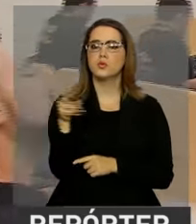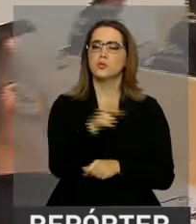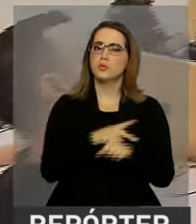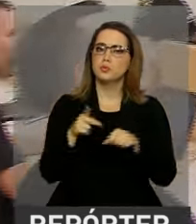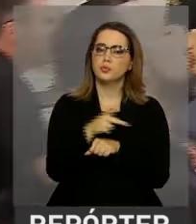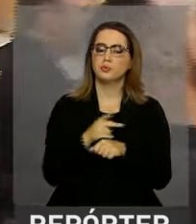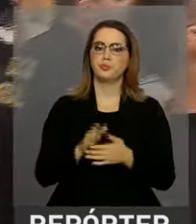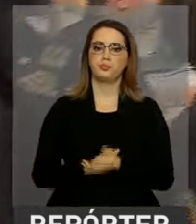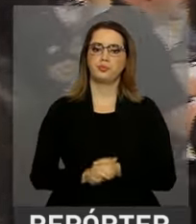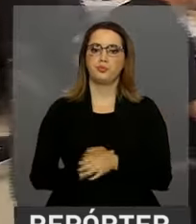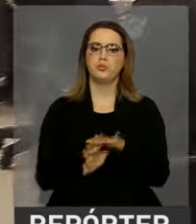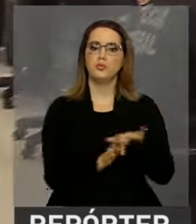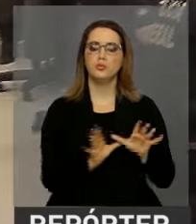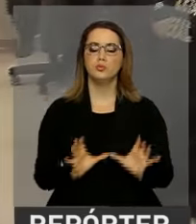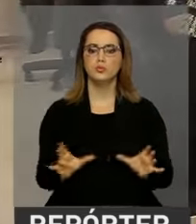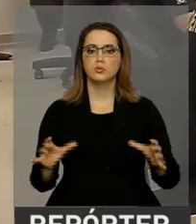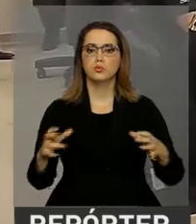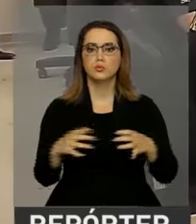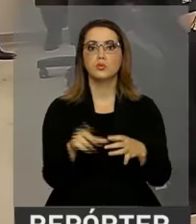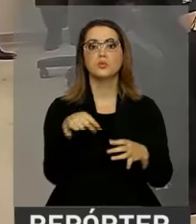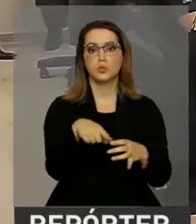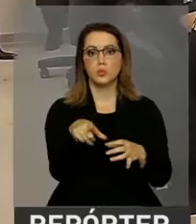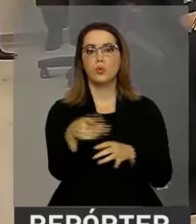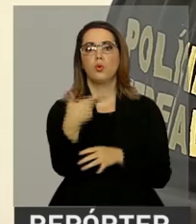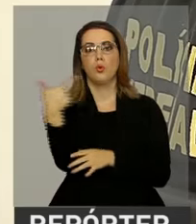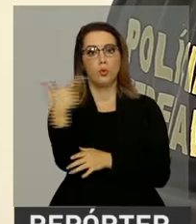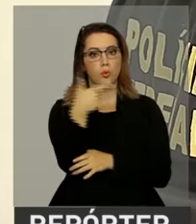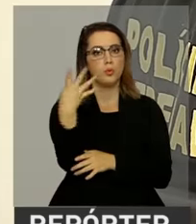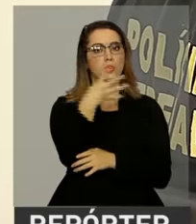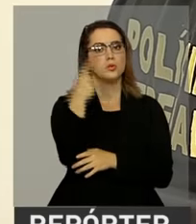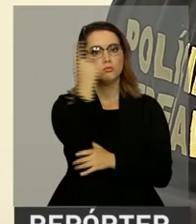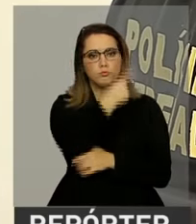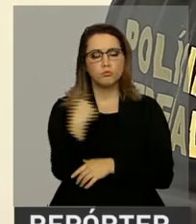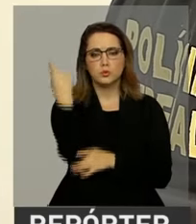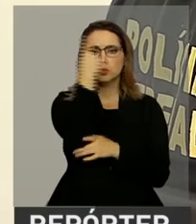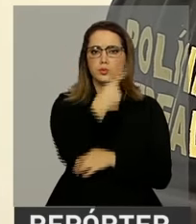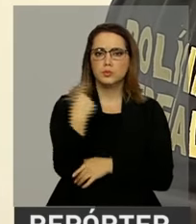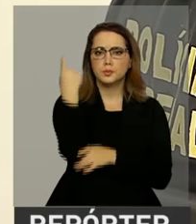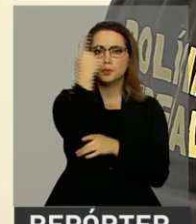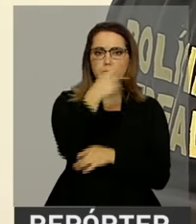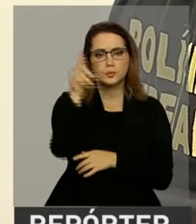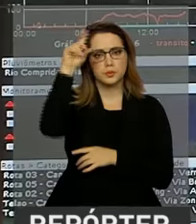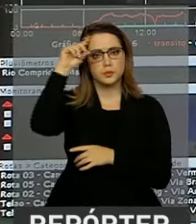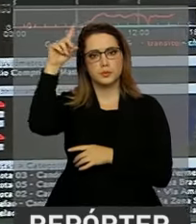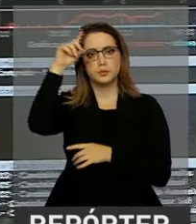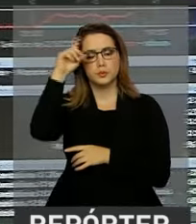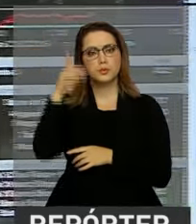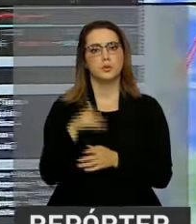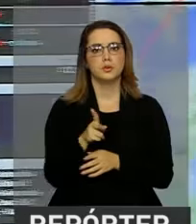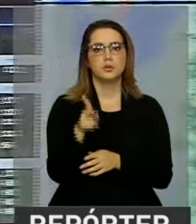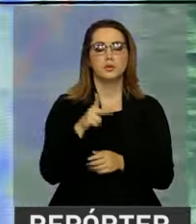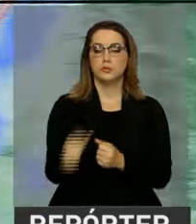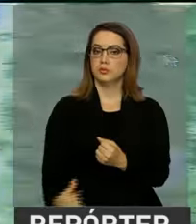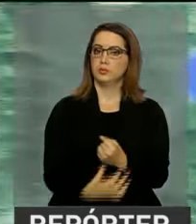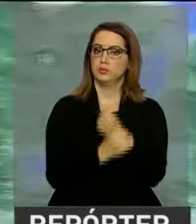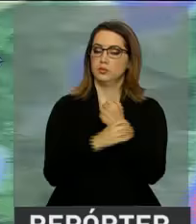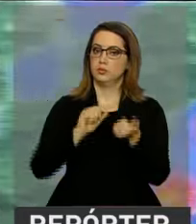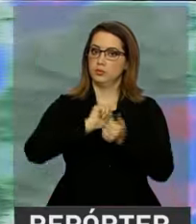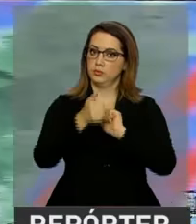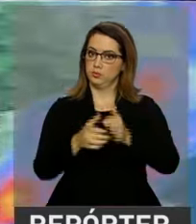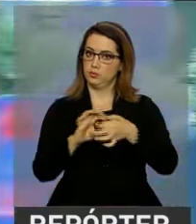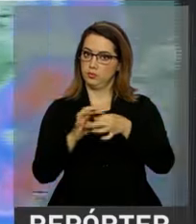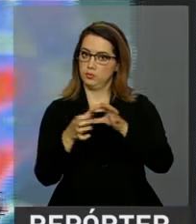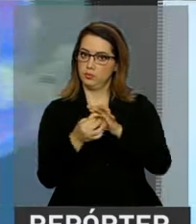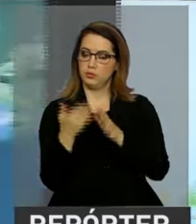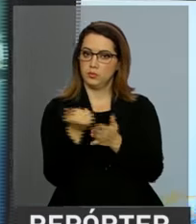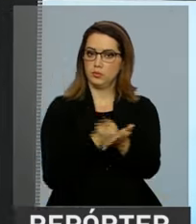Cooperação Policial Internacional vai funcionar 24 horas por dia na segurança dos Jogos Olímpicos e Paralímpicos. A